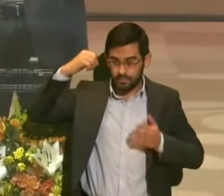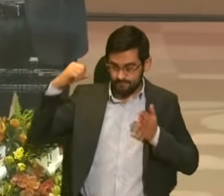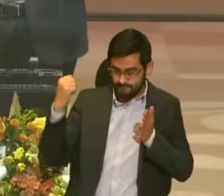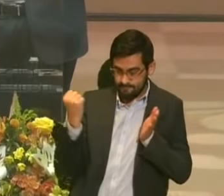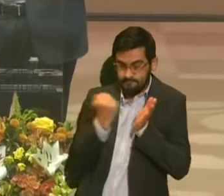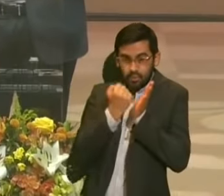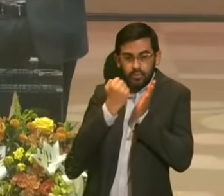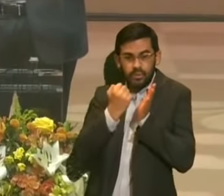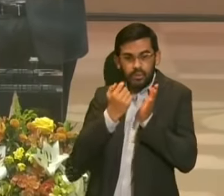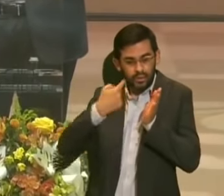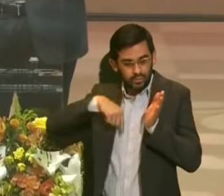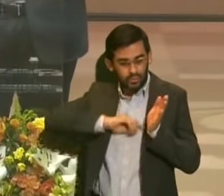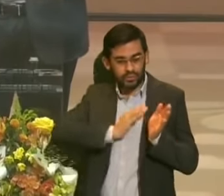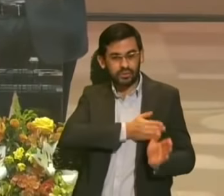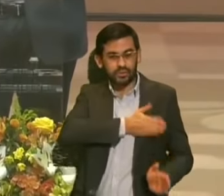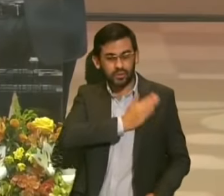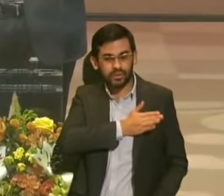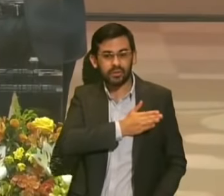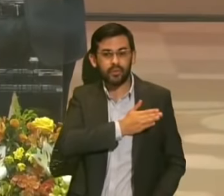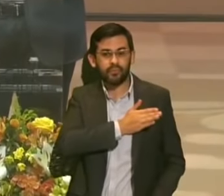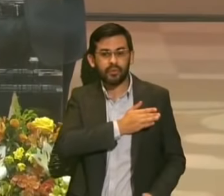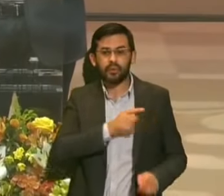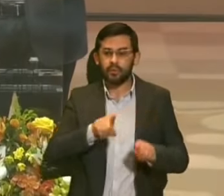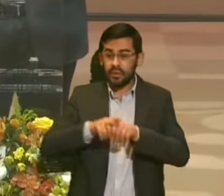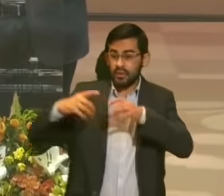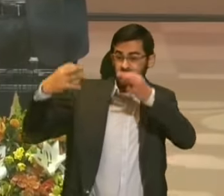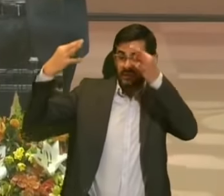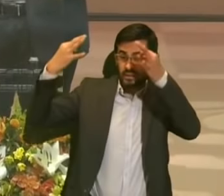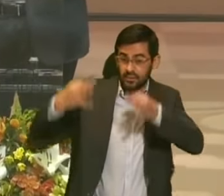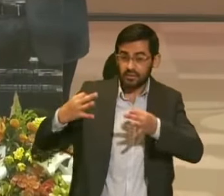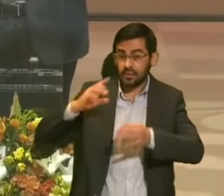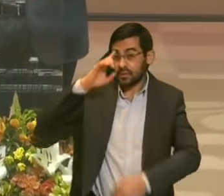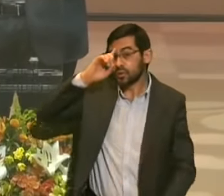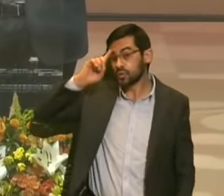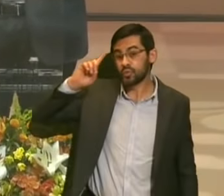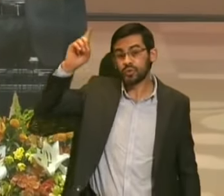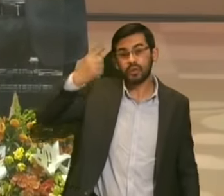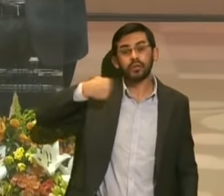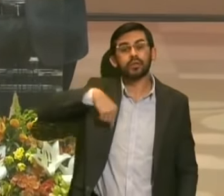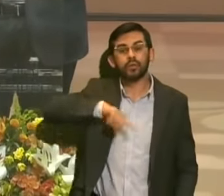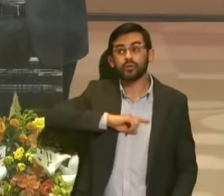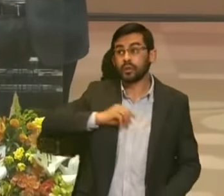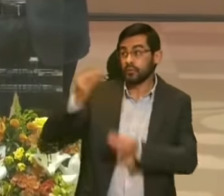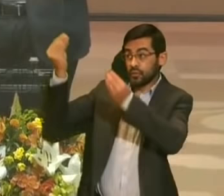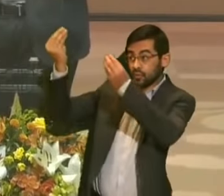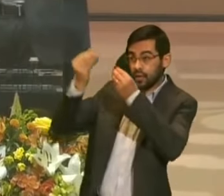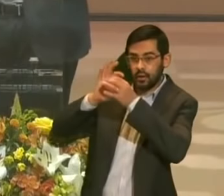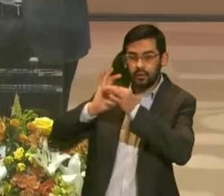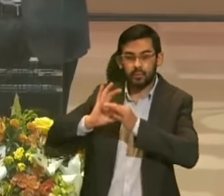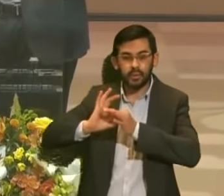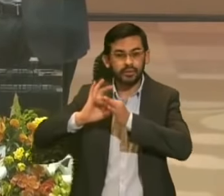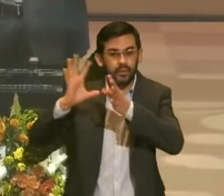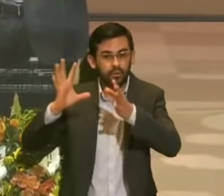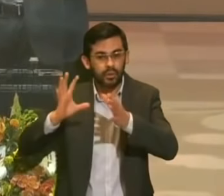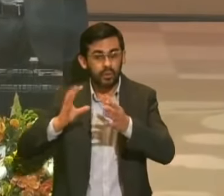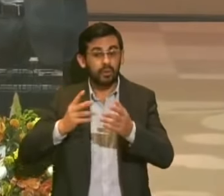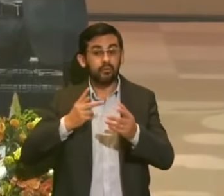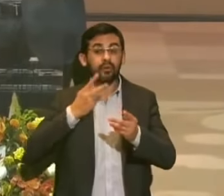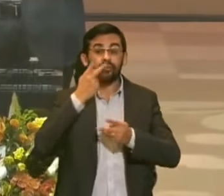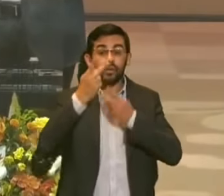propriedade de Deus colocada em vocês, a qual é a garantia de que chegará o dia em que Deus os libertará. E agora ele vai dizer